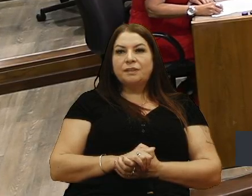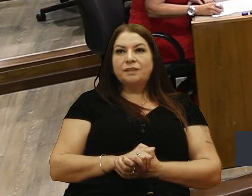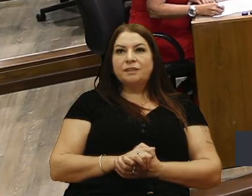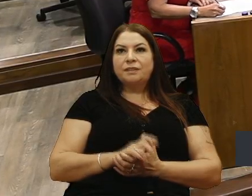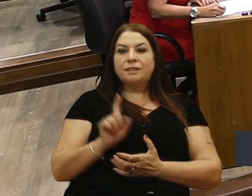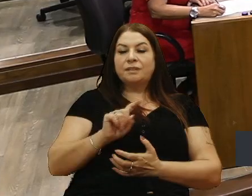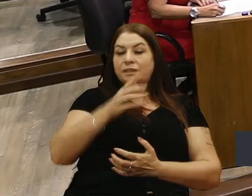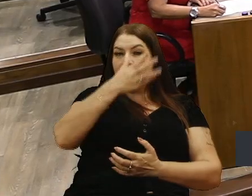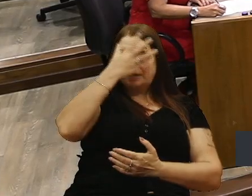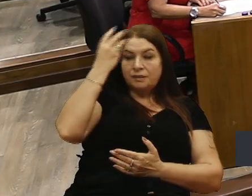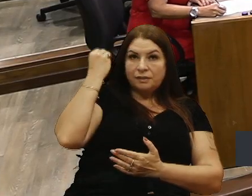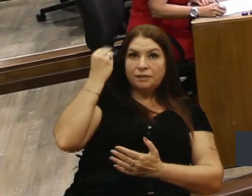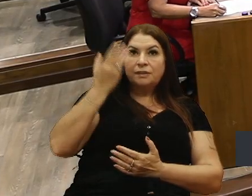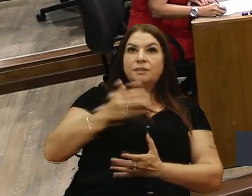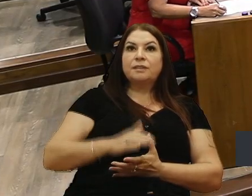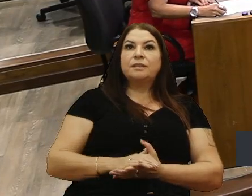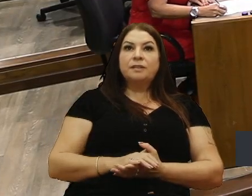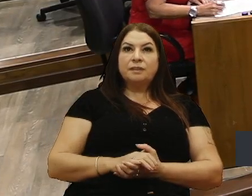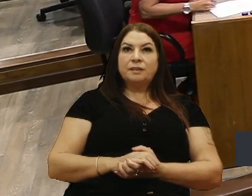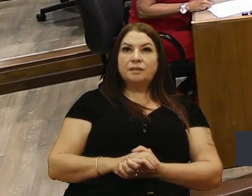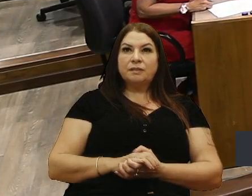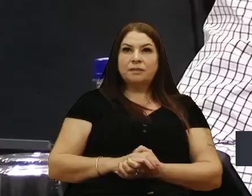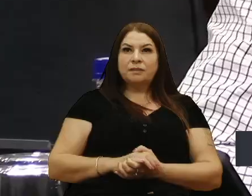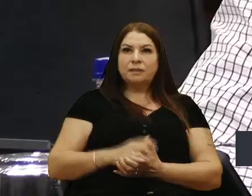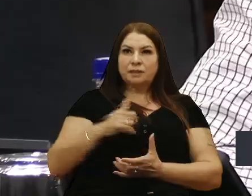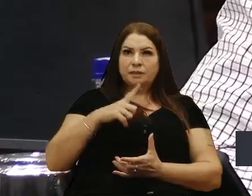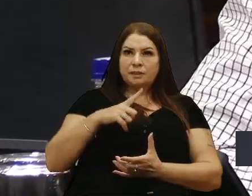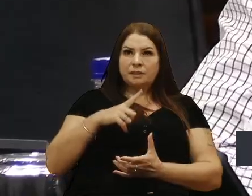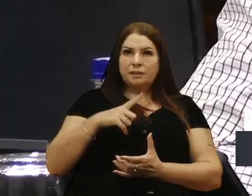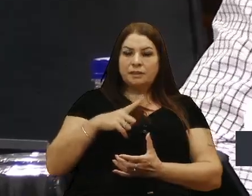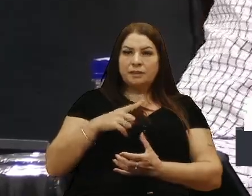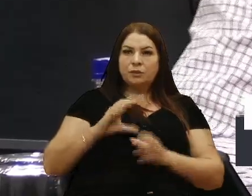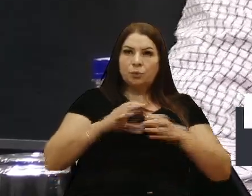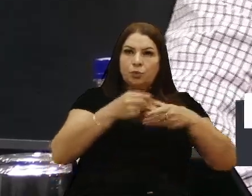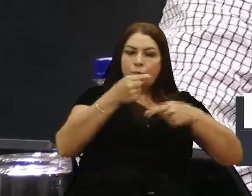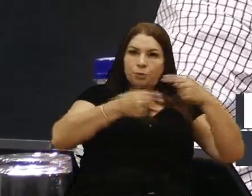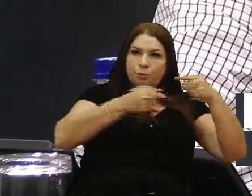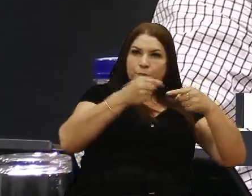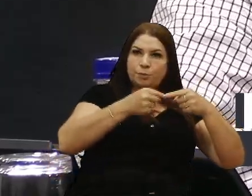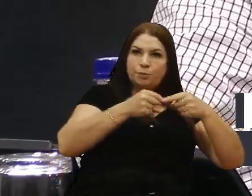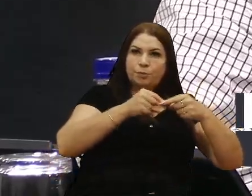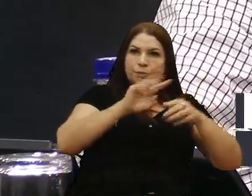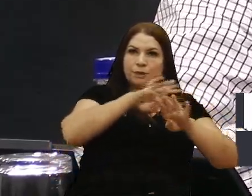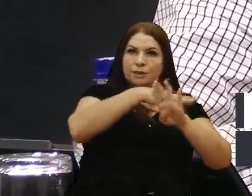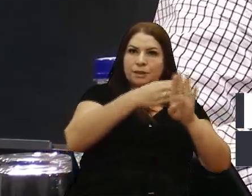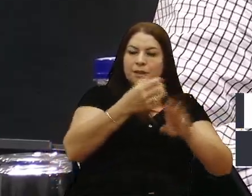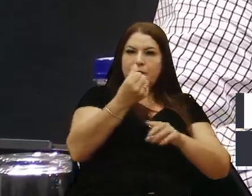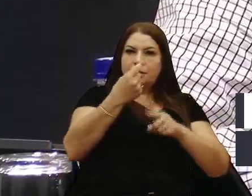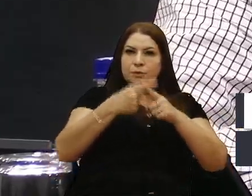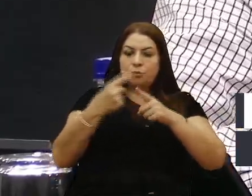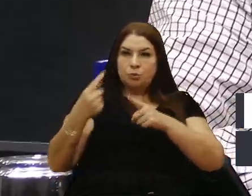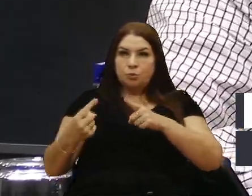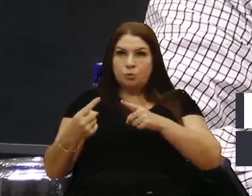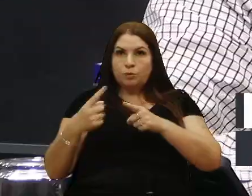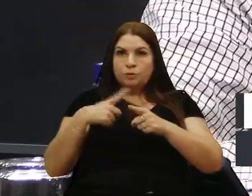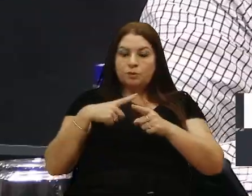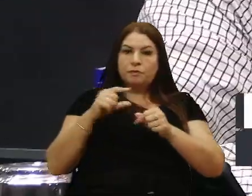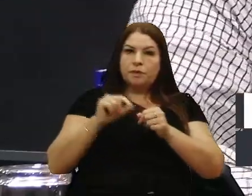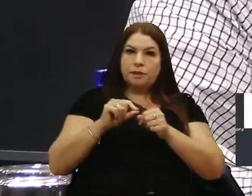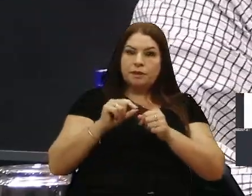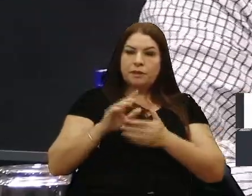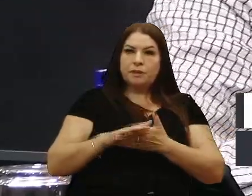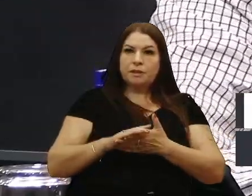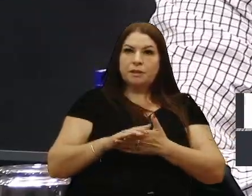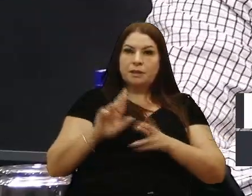não esquecer que a gente tem a nossa frente parlamentar da escala 6x1 e que a gente vai ter a